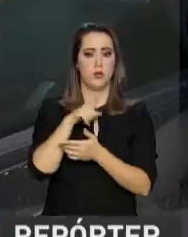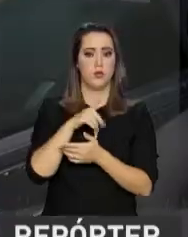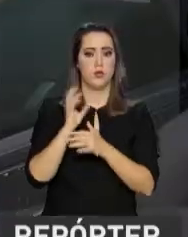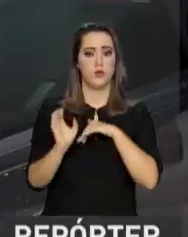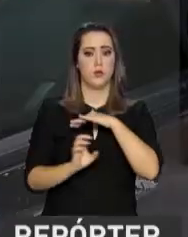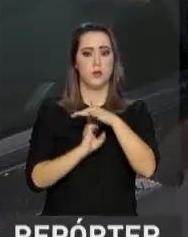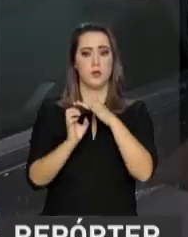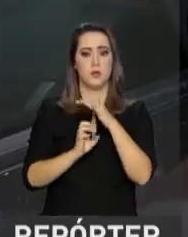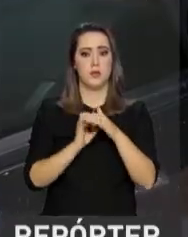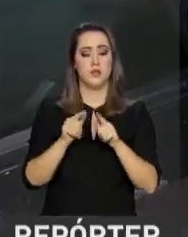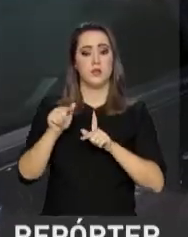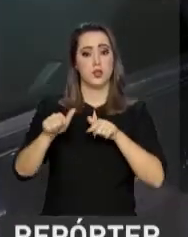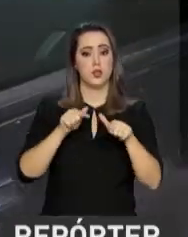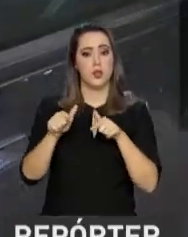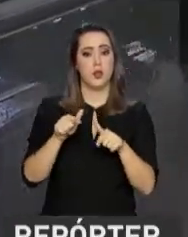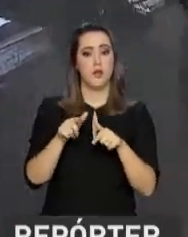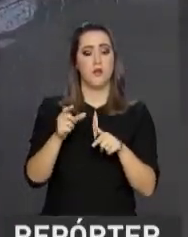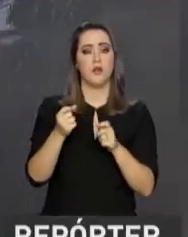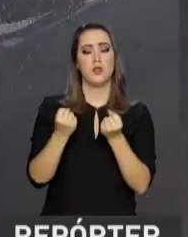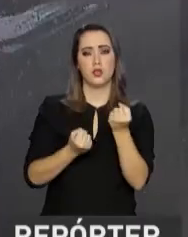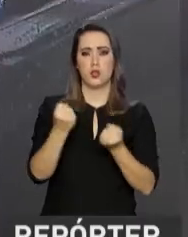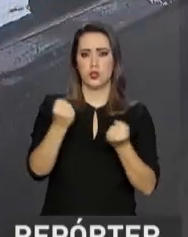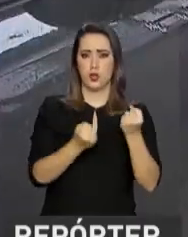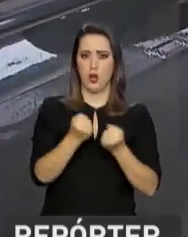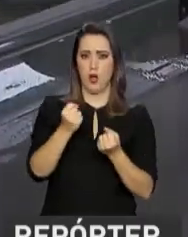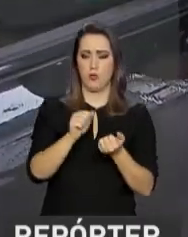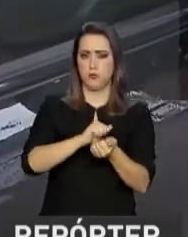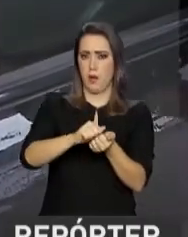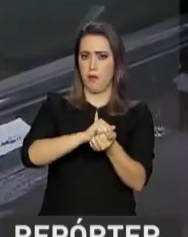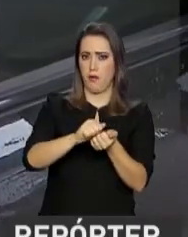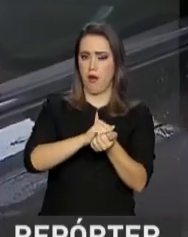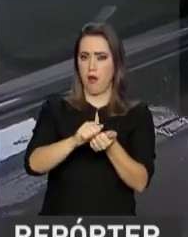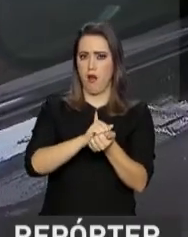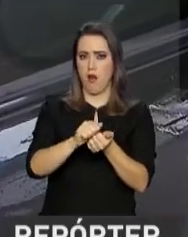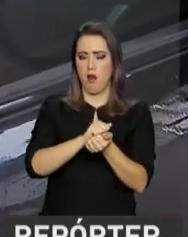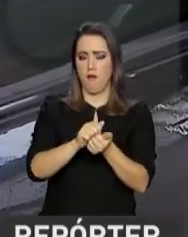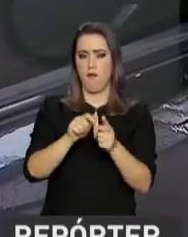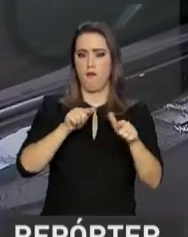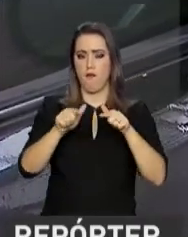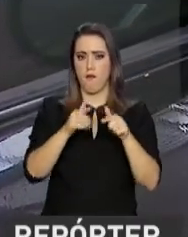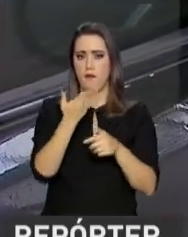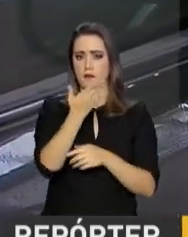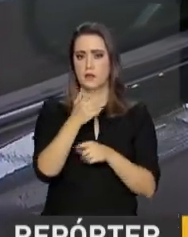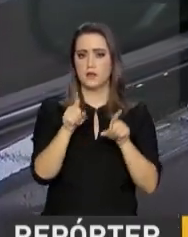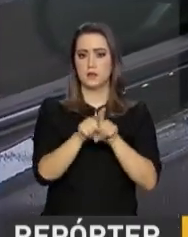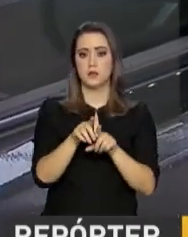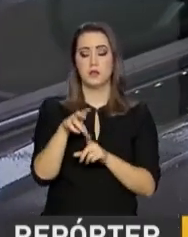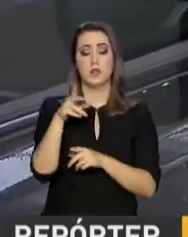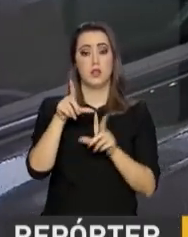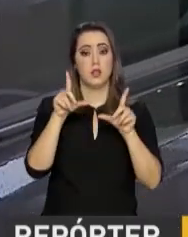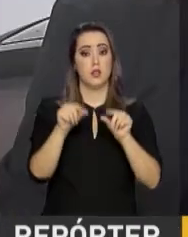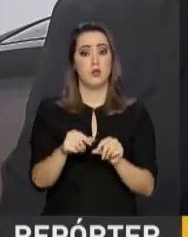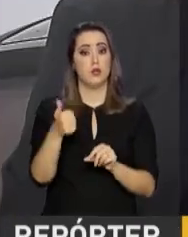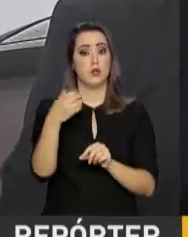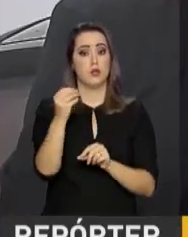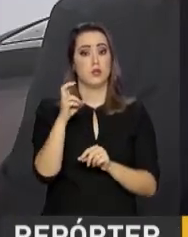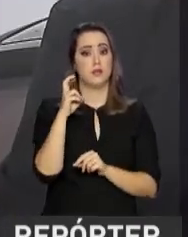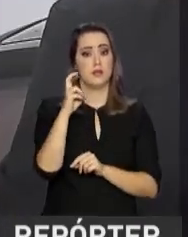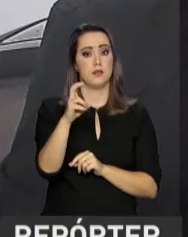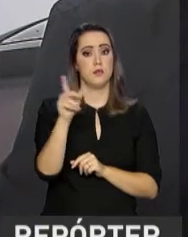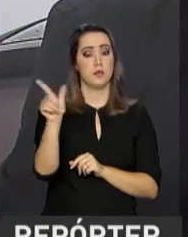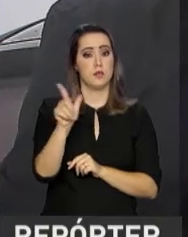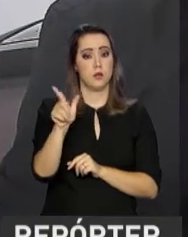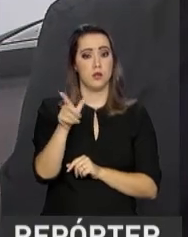empresa de lavagem de carro ecológica o processo reduz de 100 para 5 litros de água a lavagem de um carro você tem uma